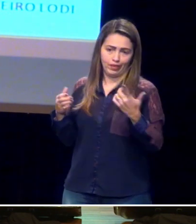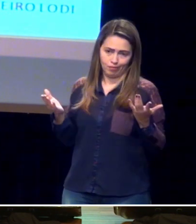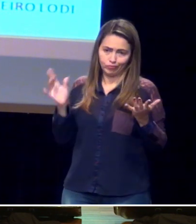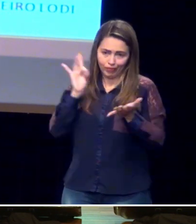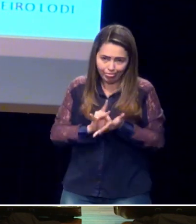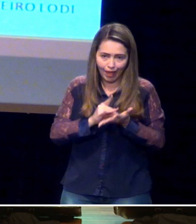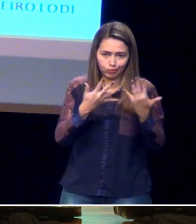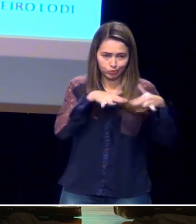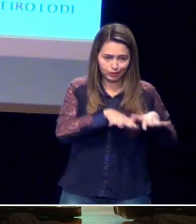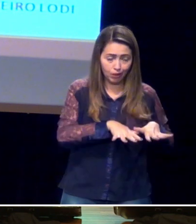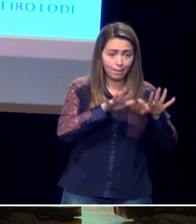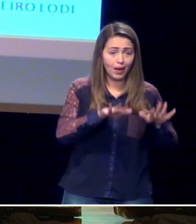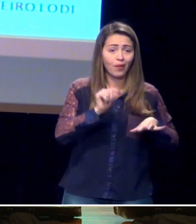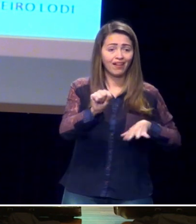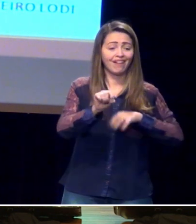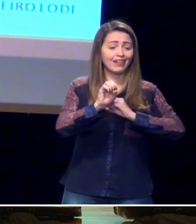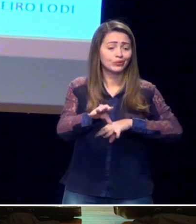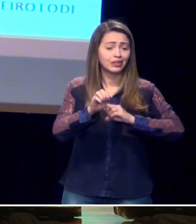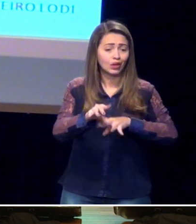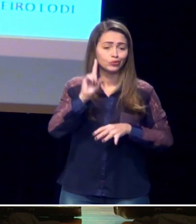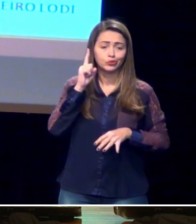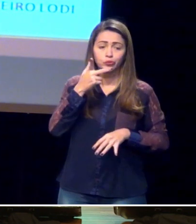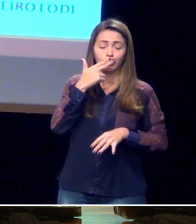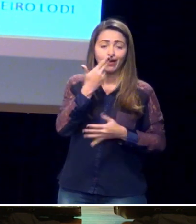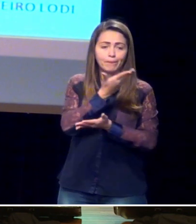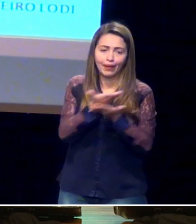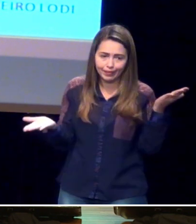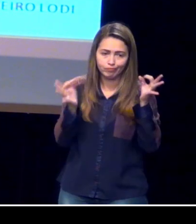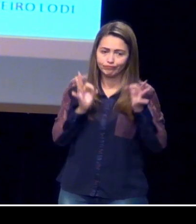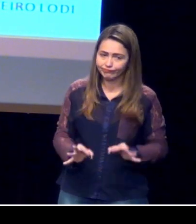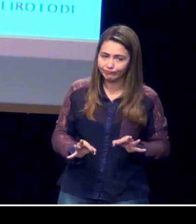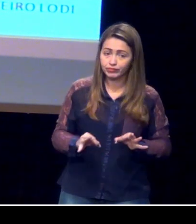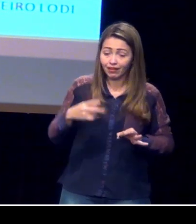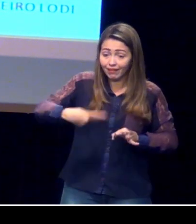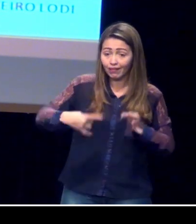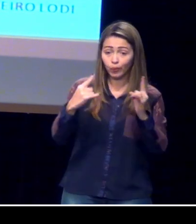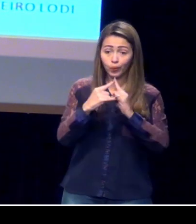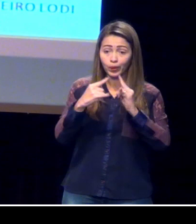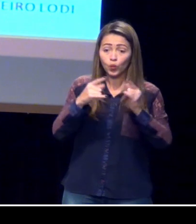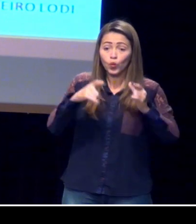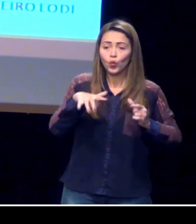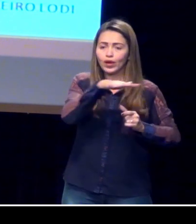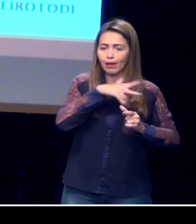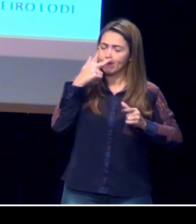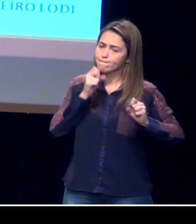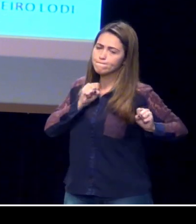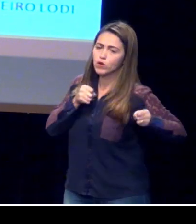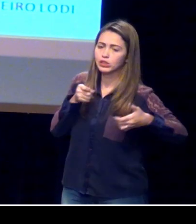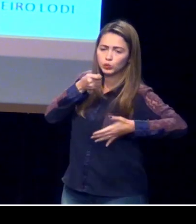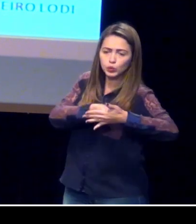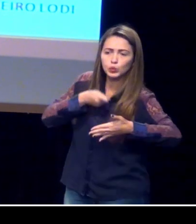isso, a educação de surdos perdeu muito. E o INES é esse lugar de